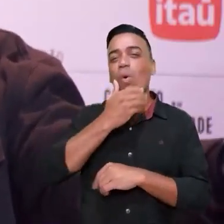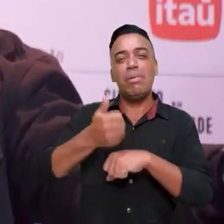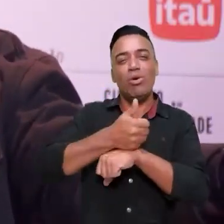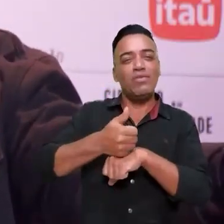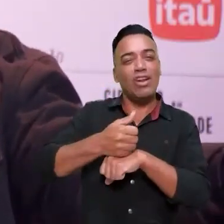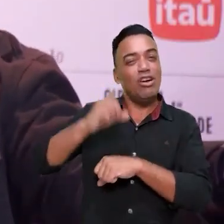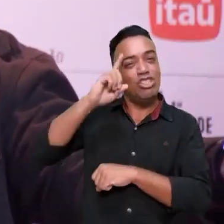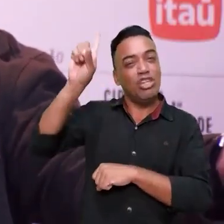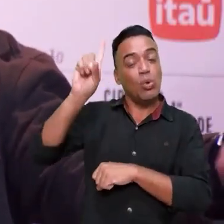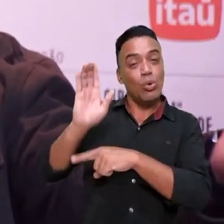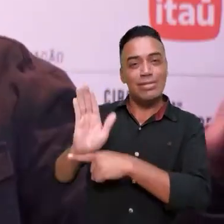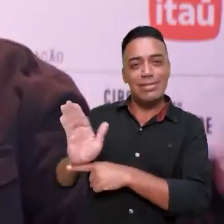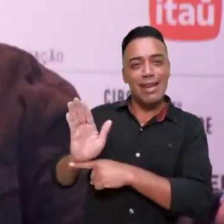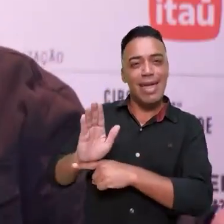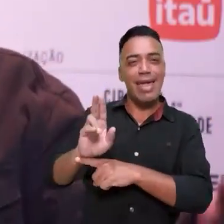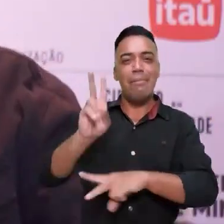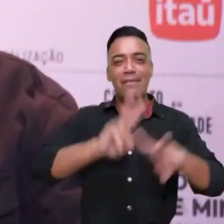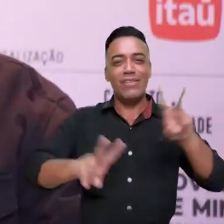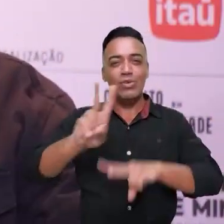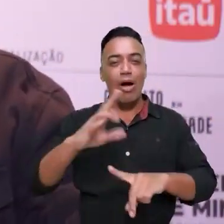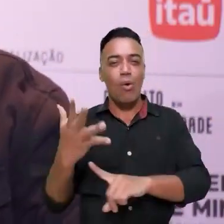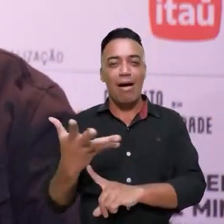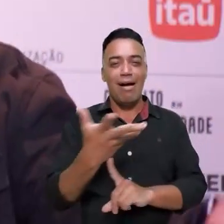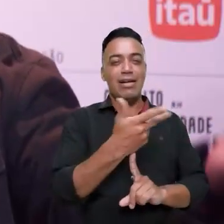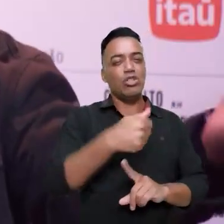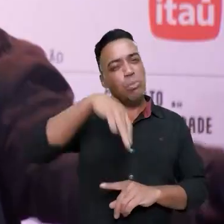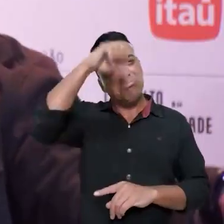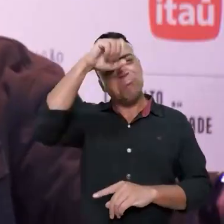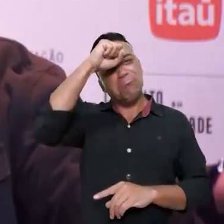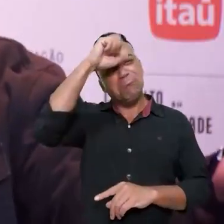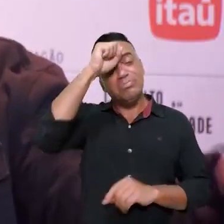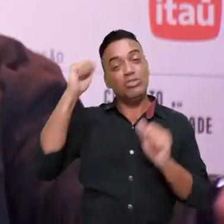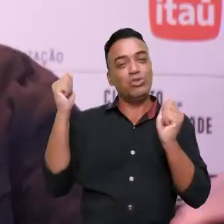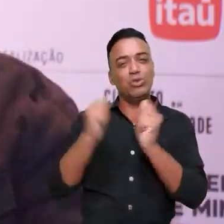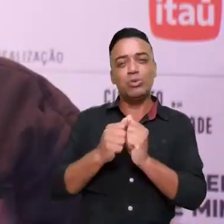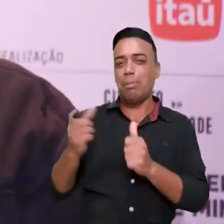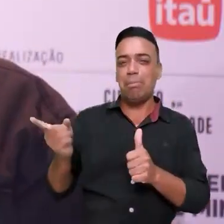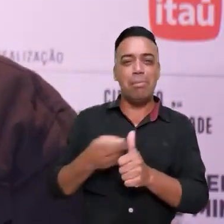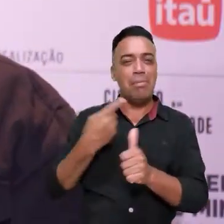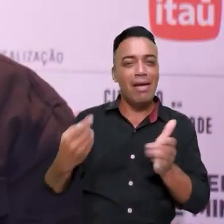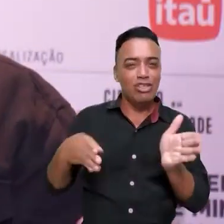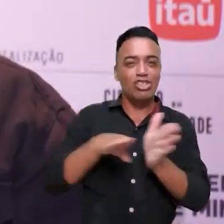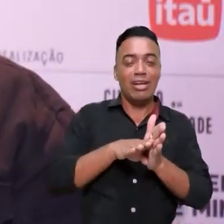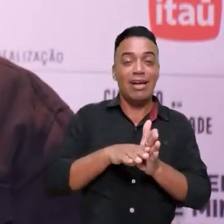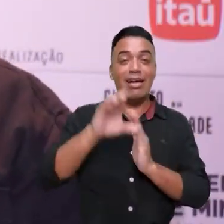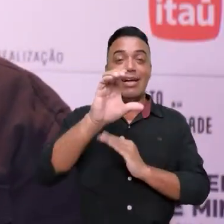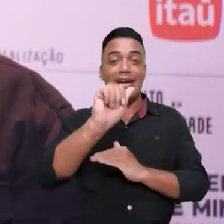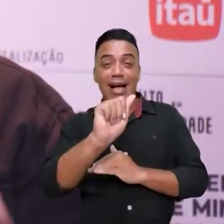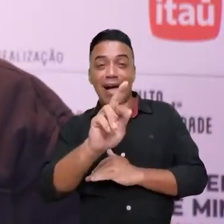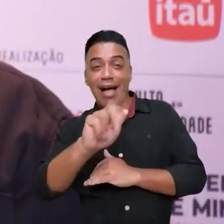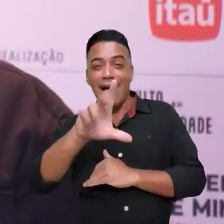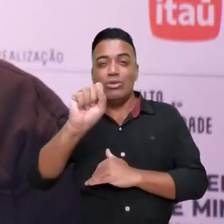de cinema, de audiovisual, com quem aprendi tanto na vida. Está aqui do lado, foi um dos primeiros a chegar. Carlos Herculano